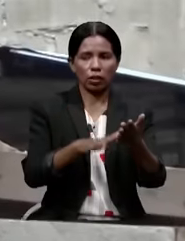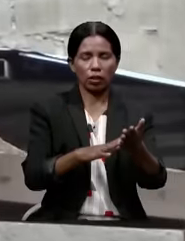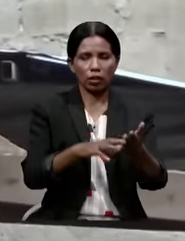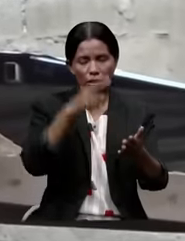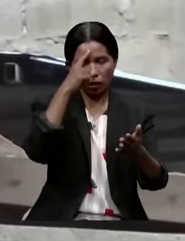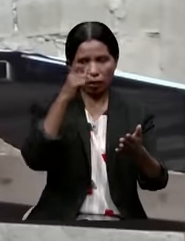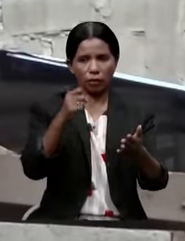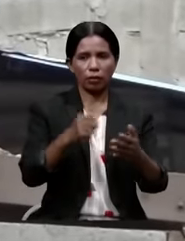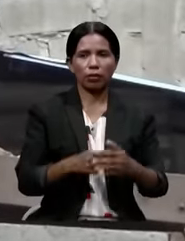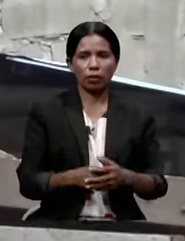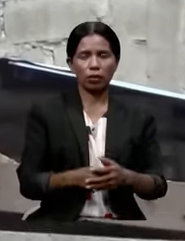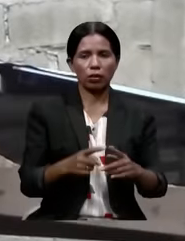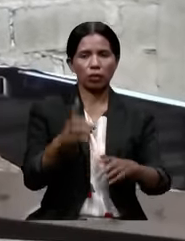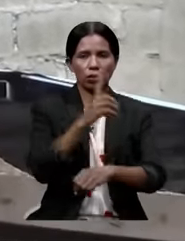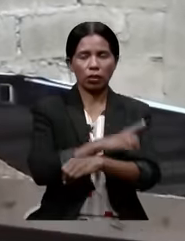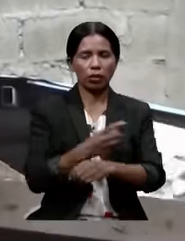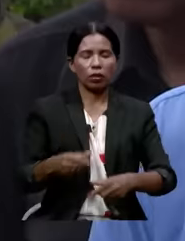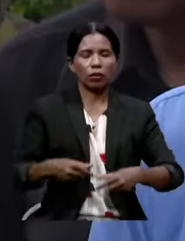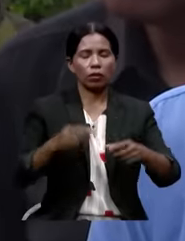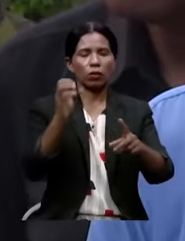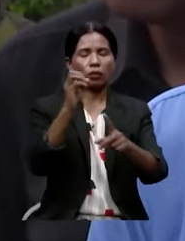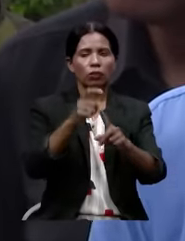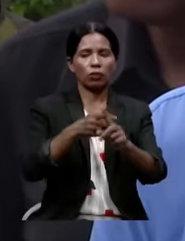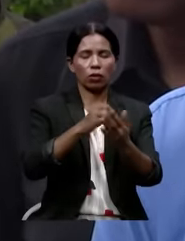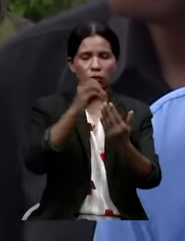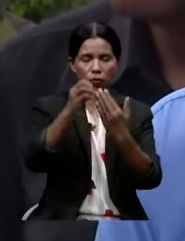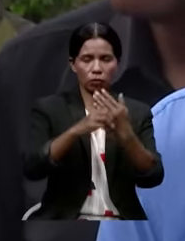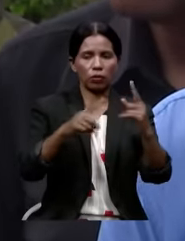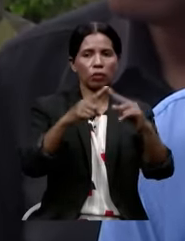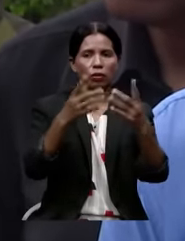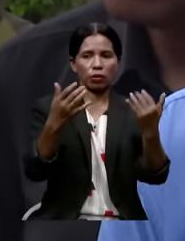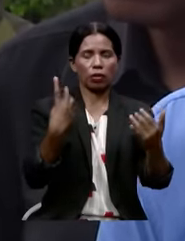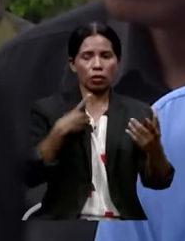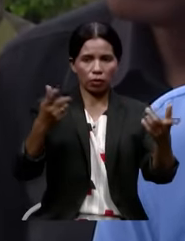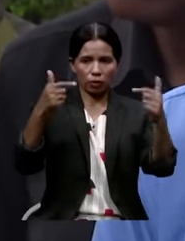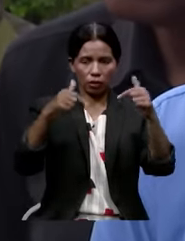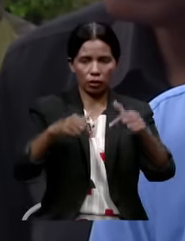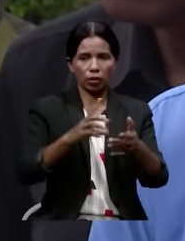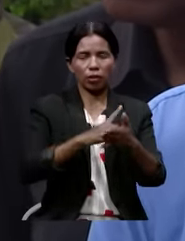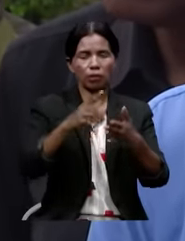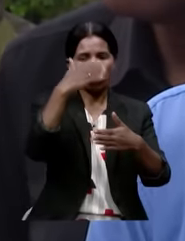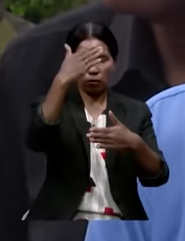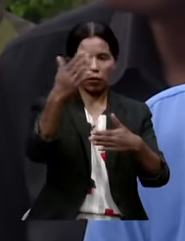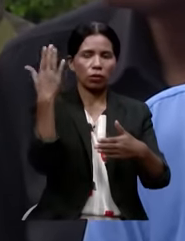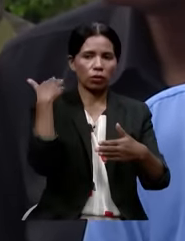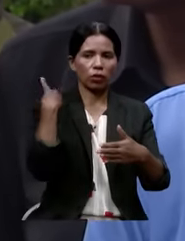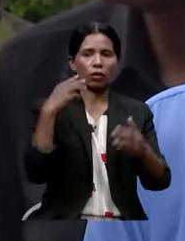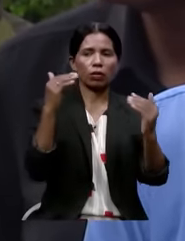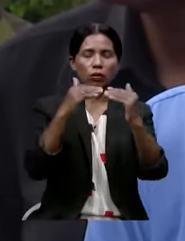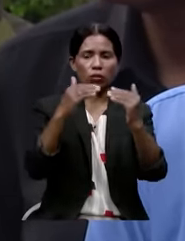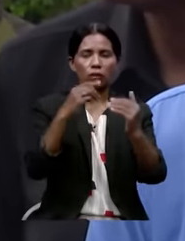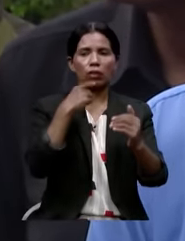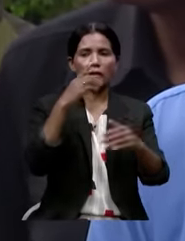ele hoje, ele foi tempo de outubro até hoje, logo. E hoje está mais mos durante semana bacoto conferência persa está aviso